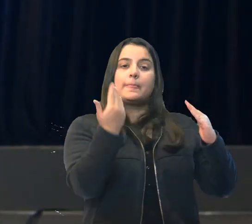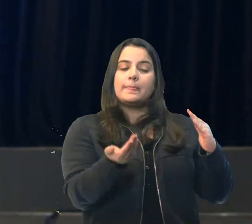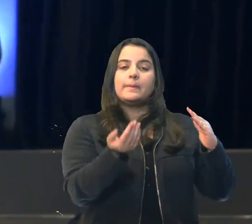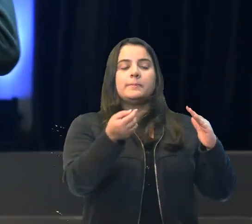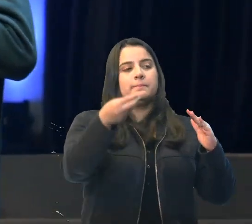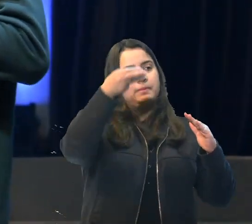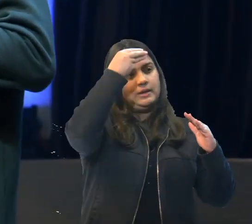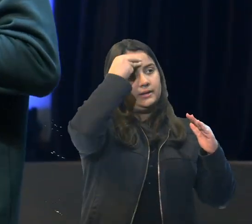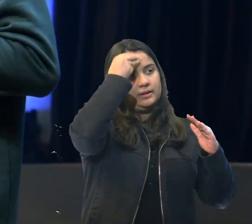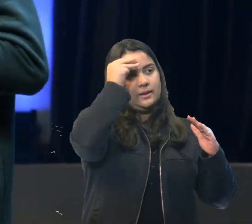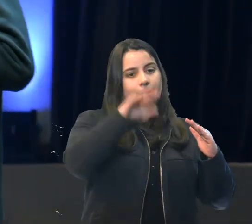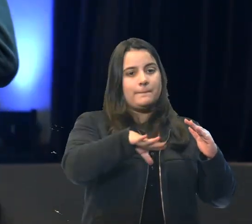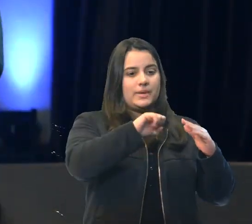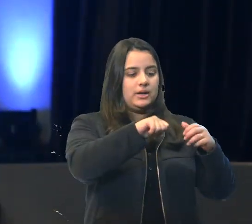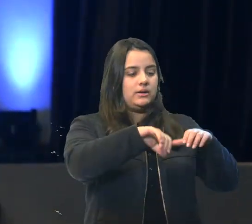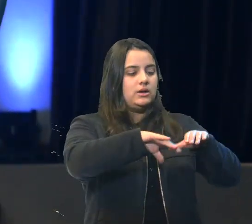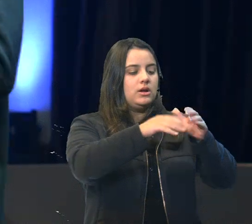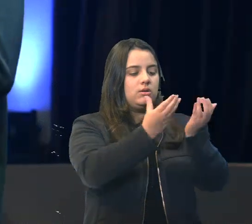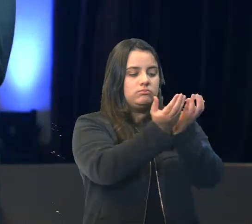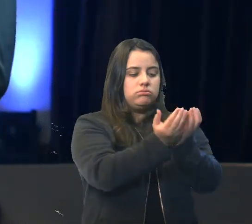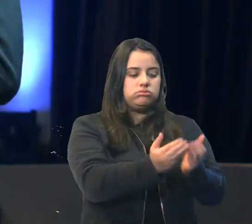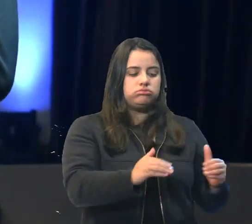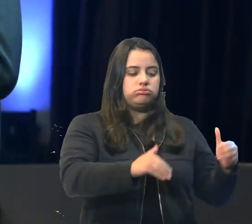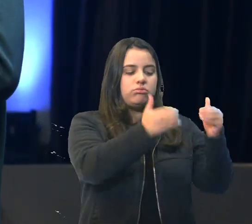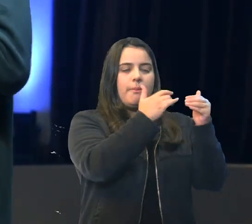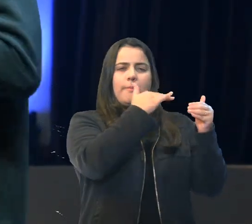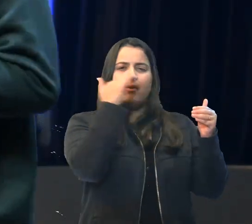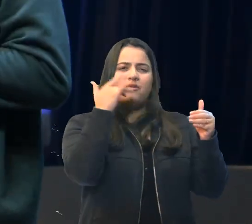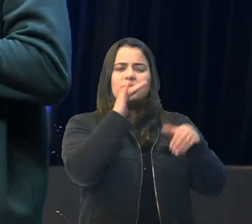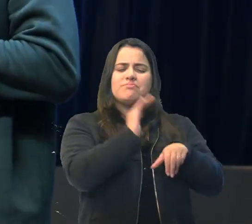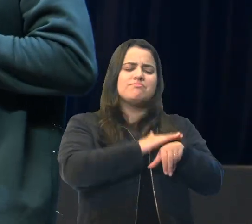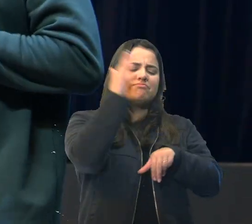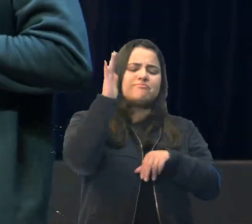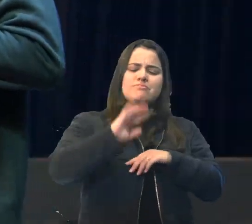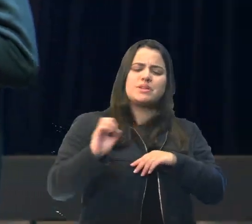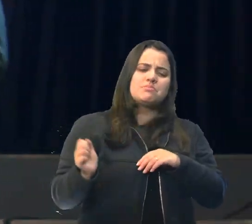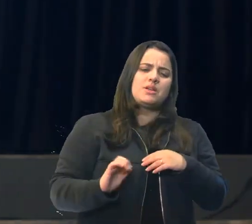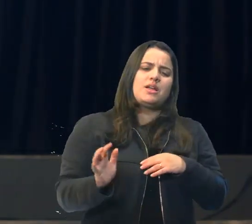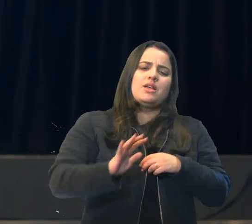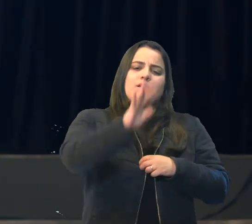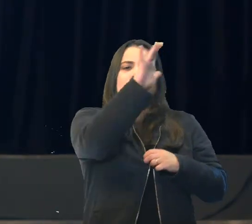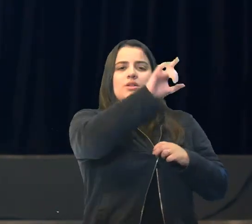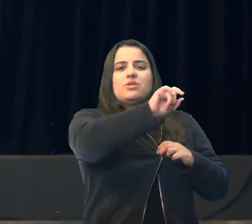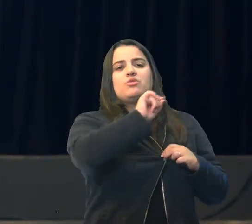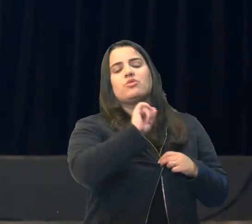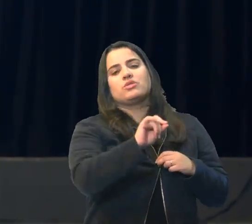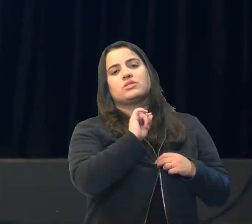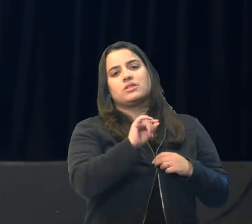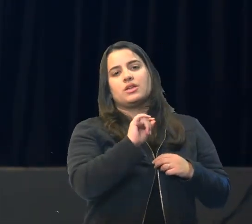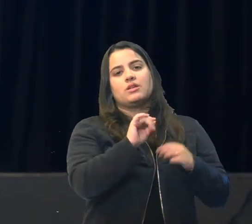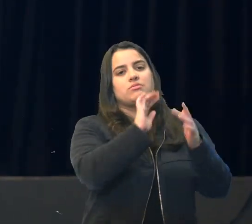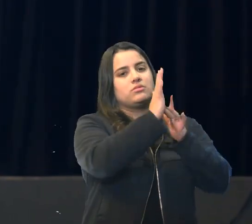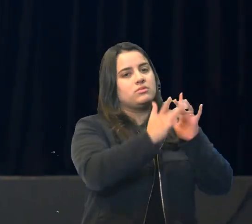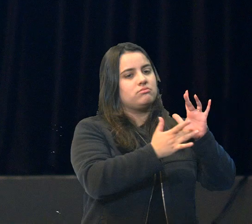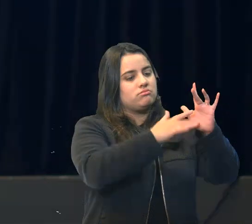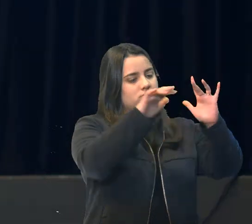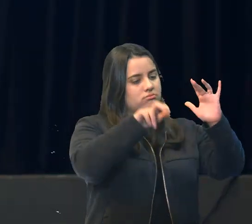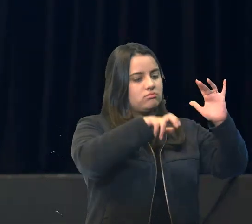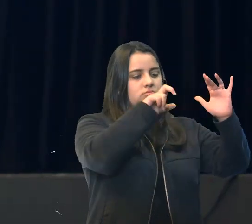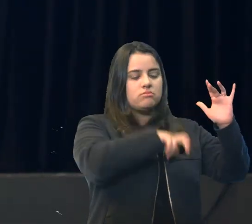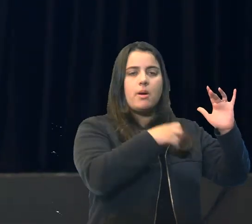Maria pega o perfume mais caro que ela tem, e dessa vez ela decide receber Jesus como um bom